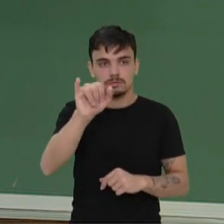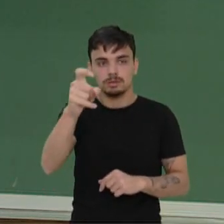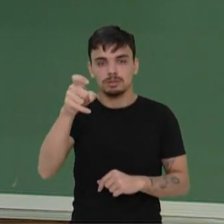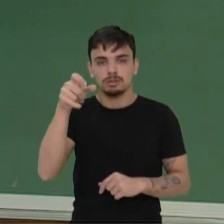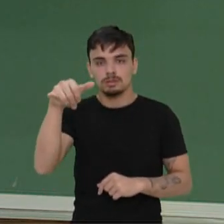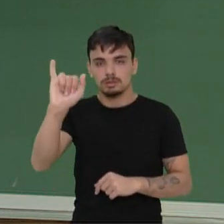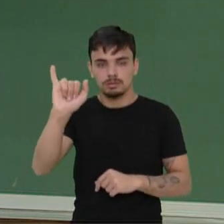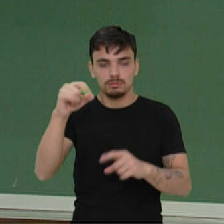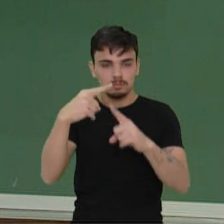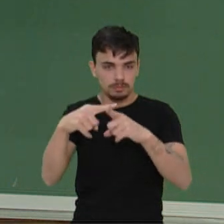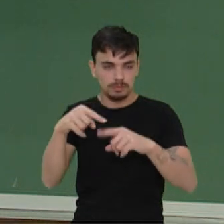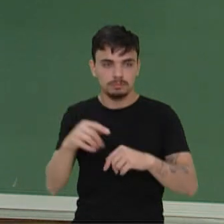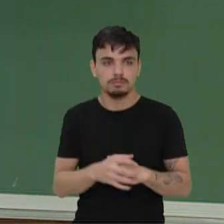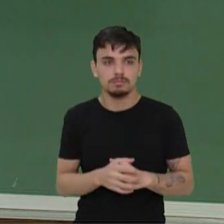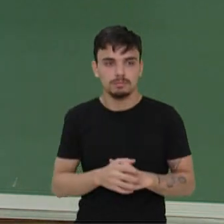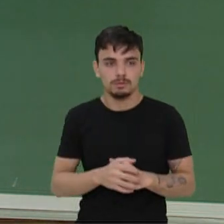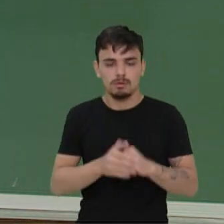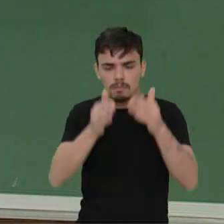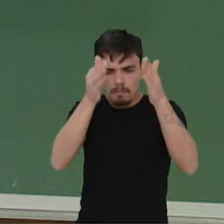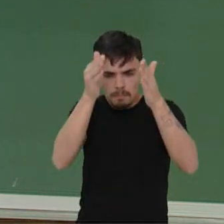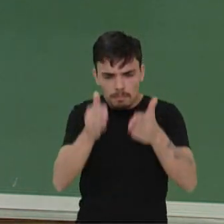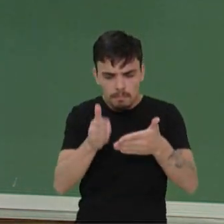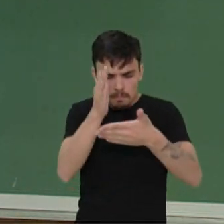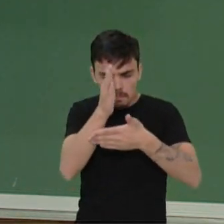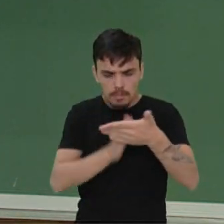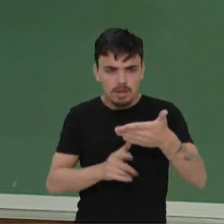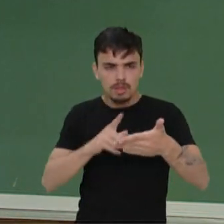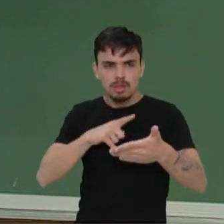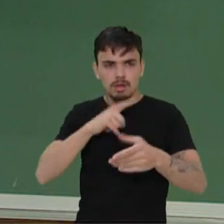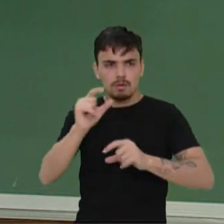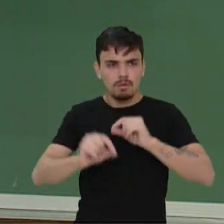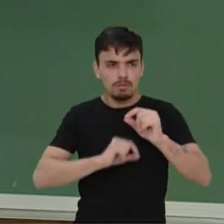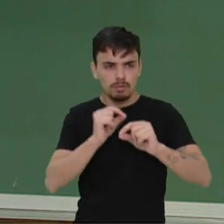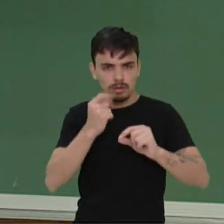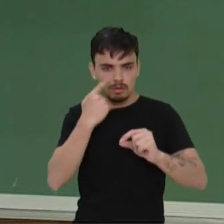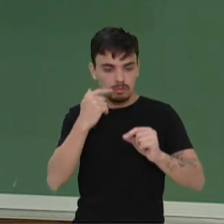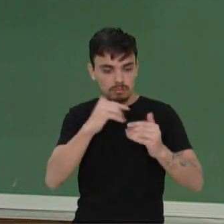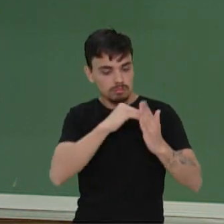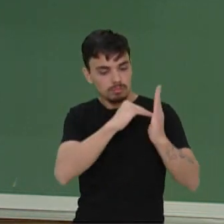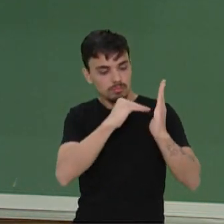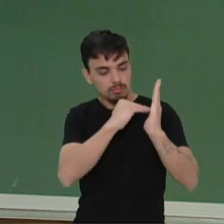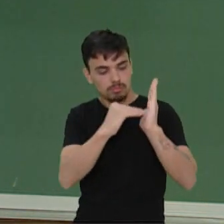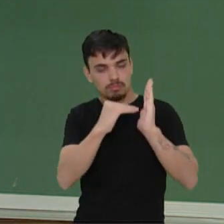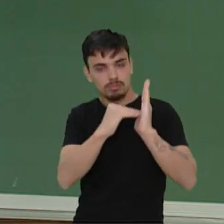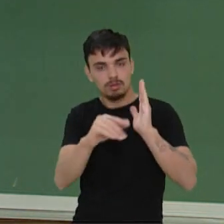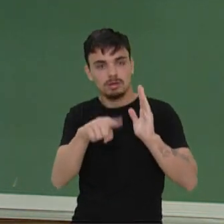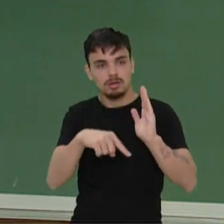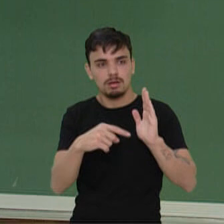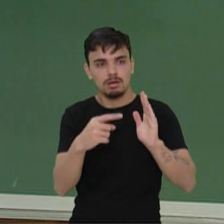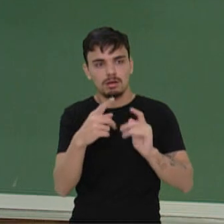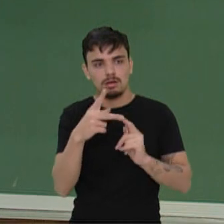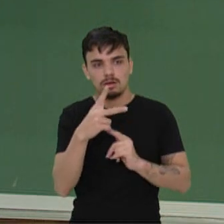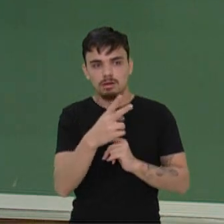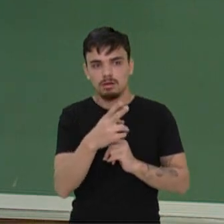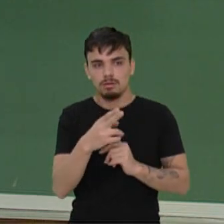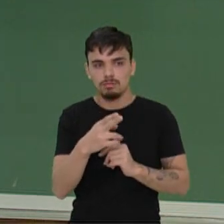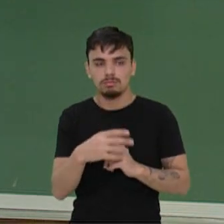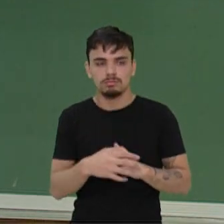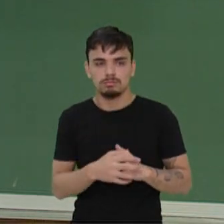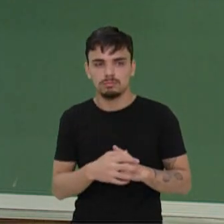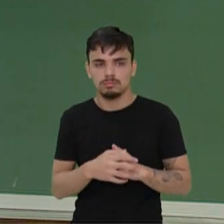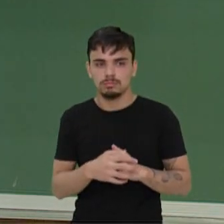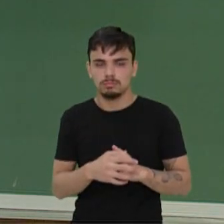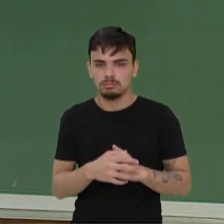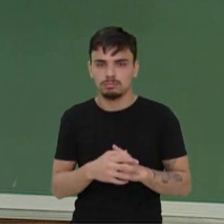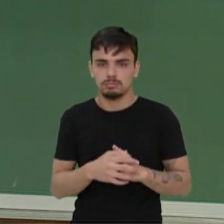do x, na casa do meio, normalmente eu costumo utilizar aqui uma quantidade ímpar de linhas, né?